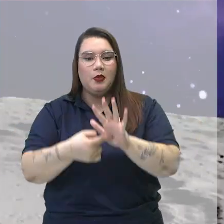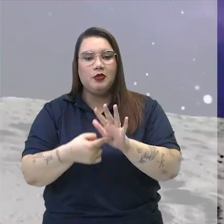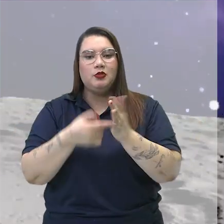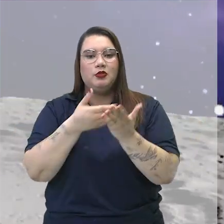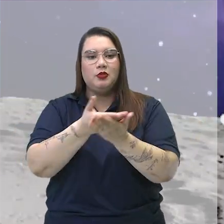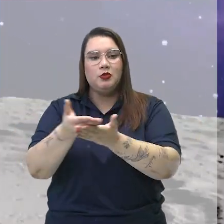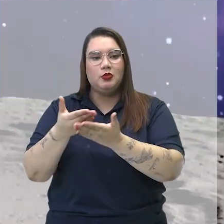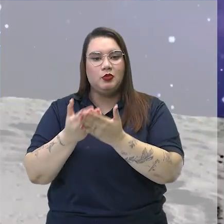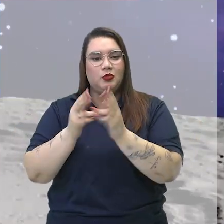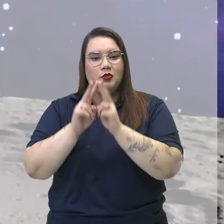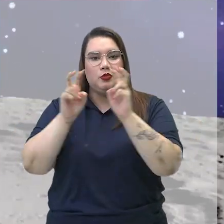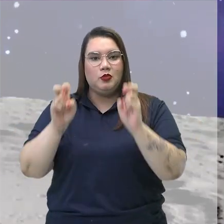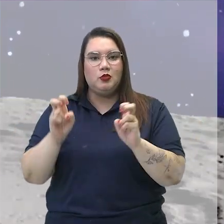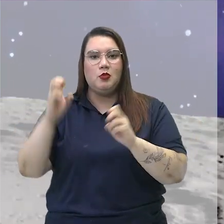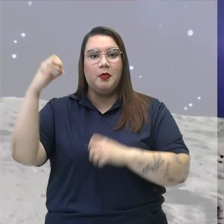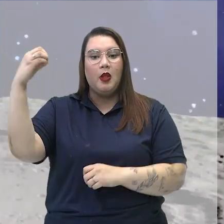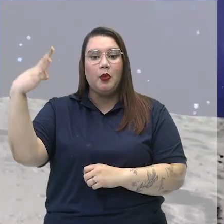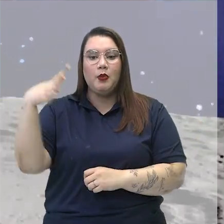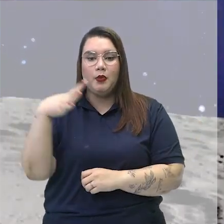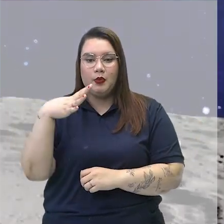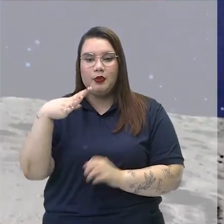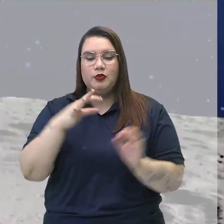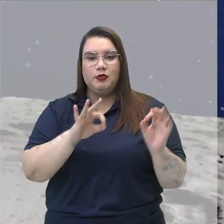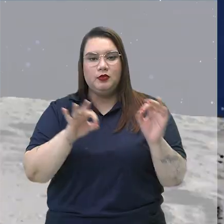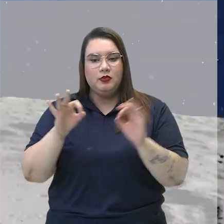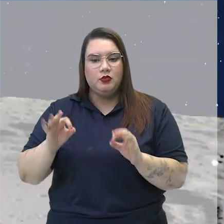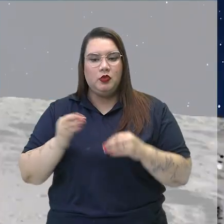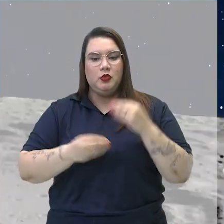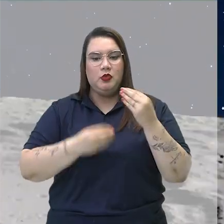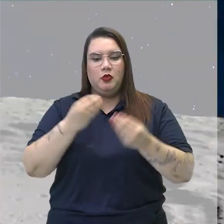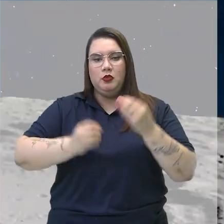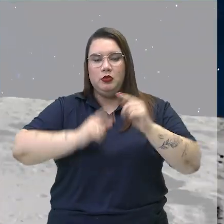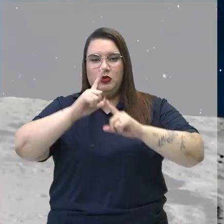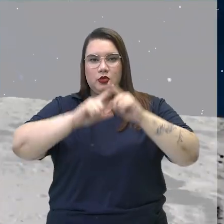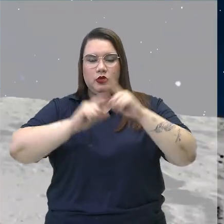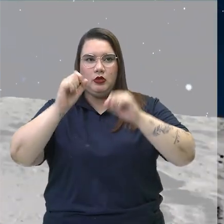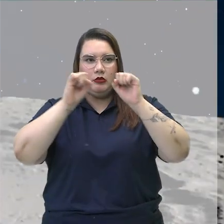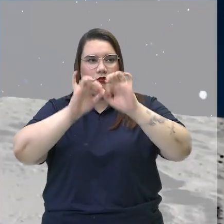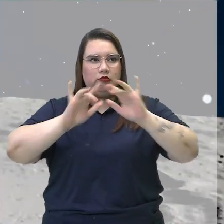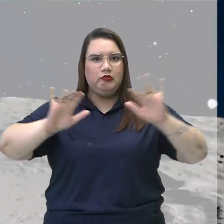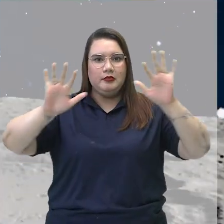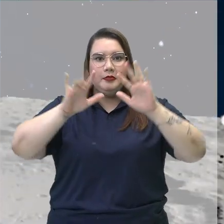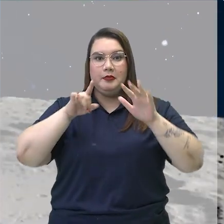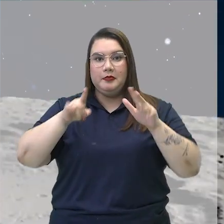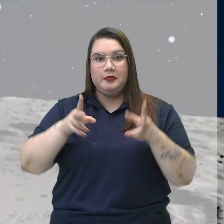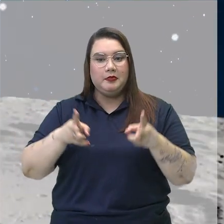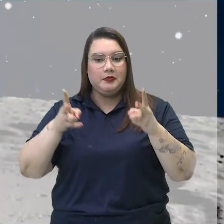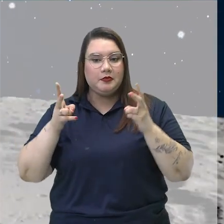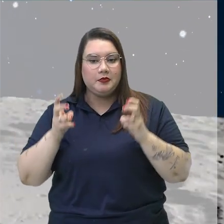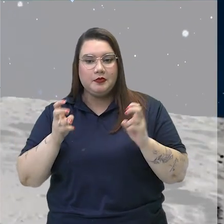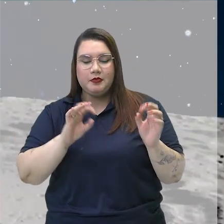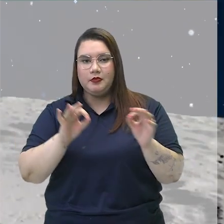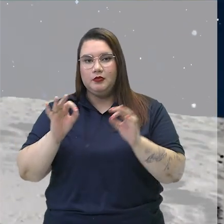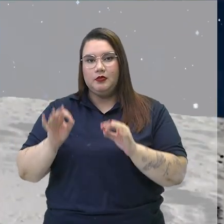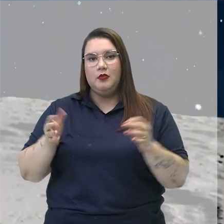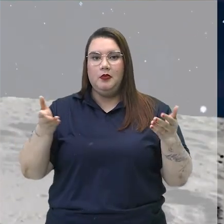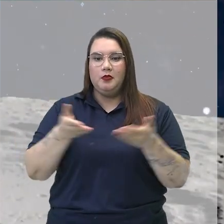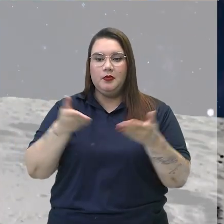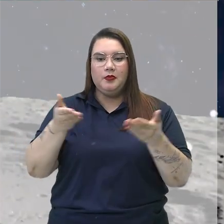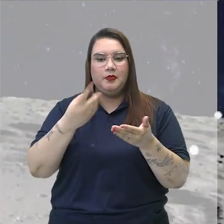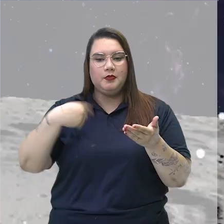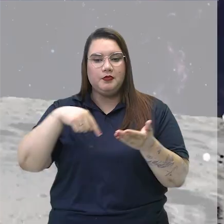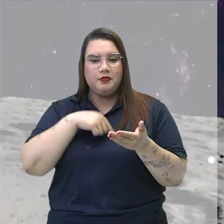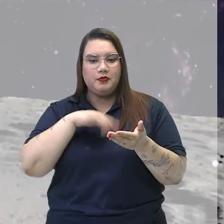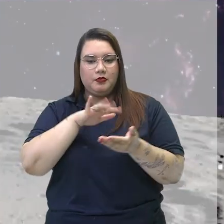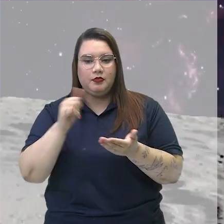algo sobre a luz, o brilho das estrelas aí, que é a luz, você percebe. Nós vamos aqui falar sobre